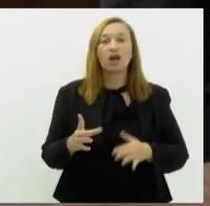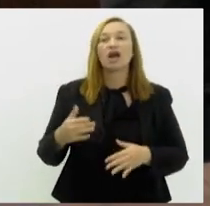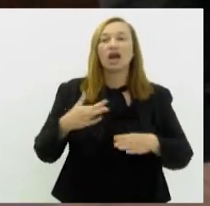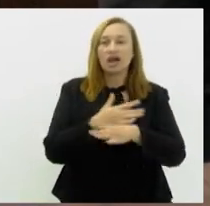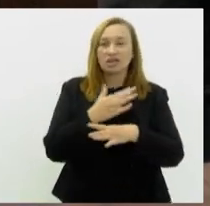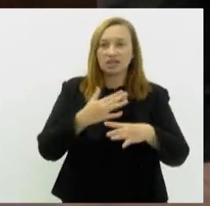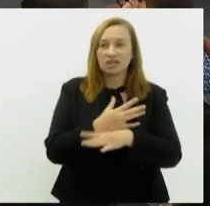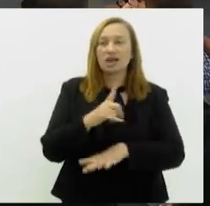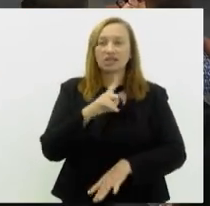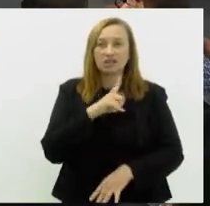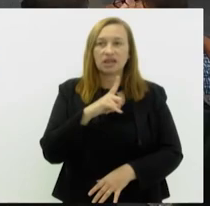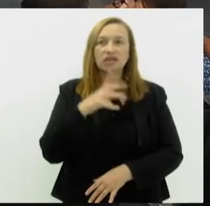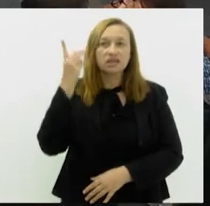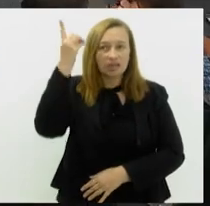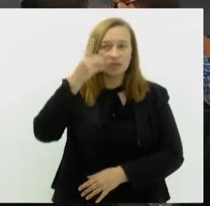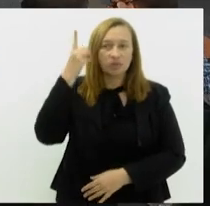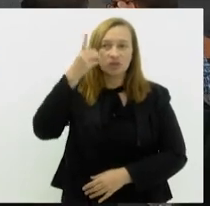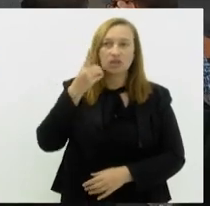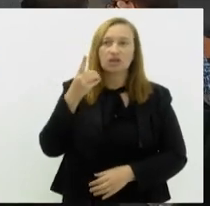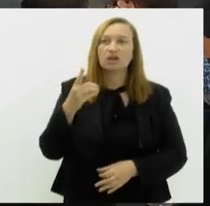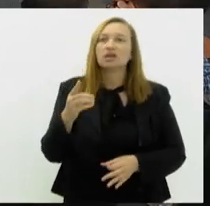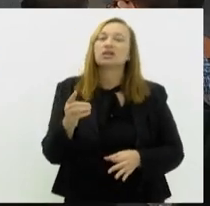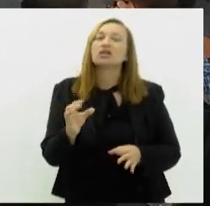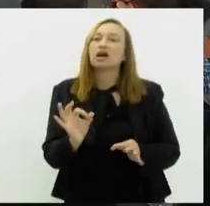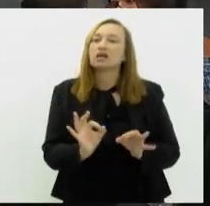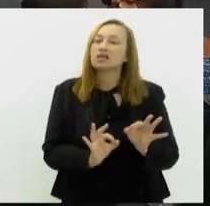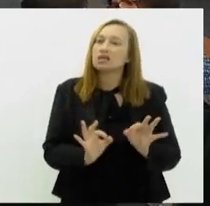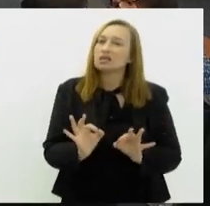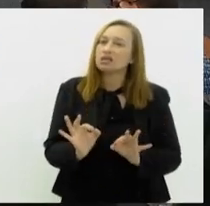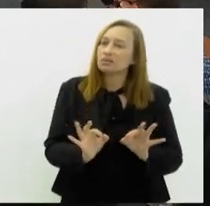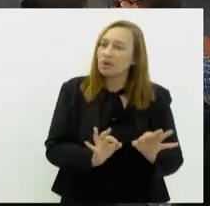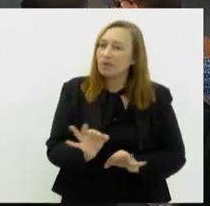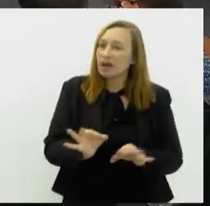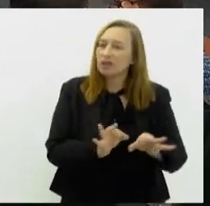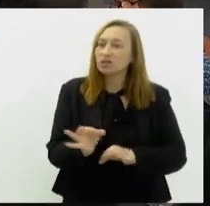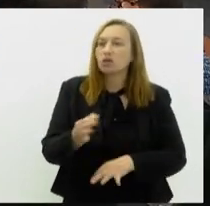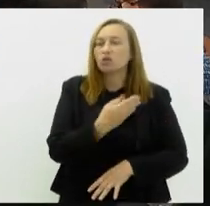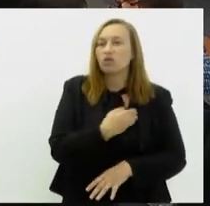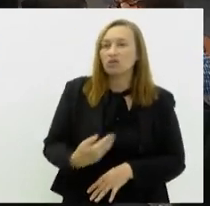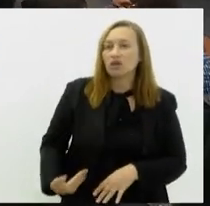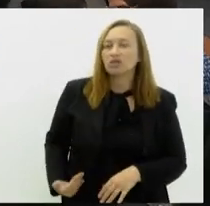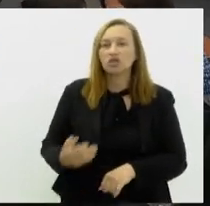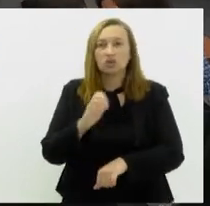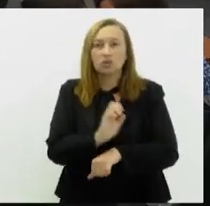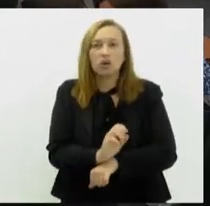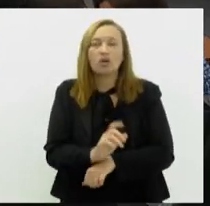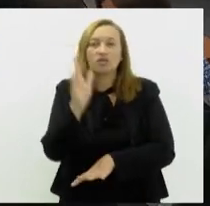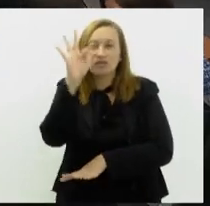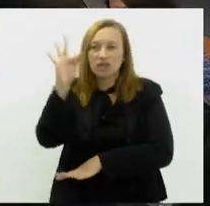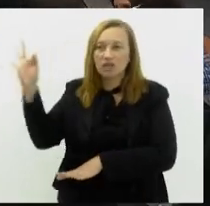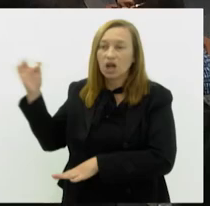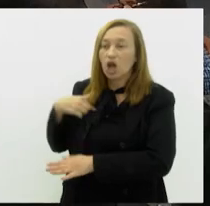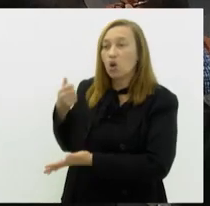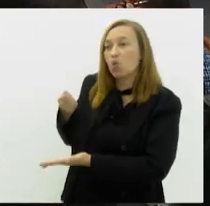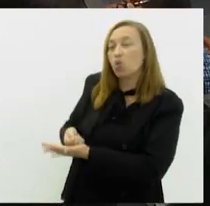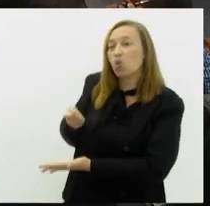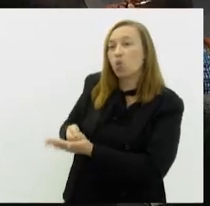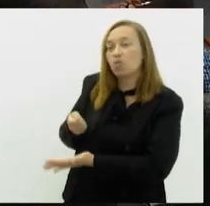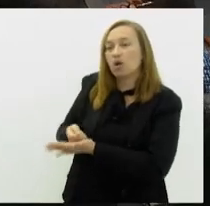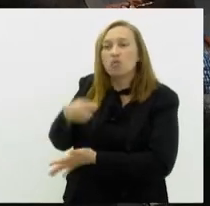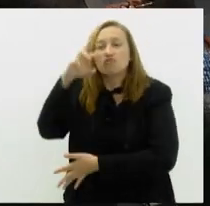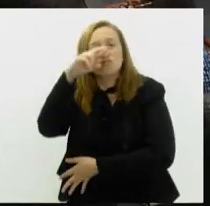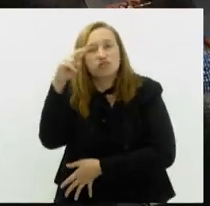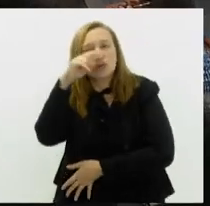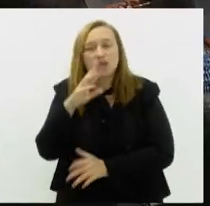se articulando com o governo federal, com o governo estadual. Então, estive na Secretaria Nacional de Defesa Civil, cobrei, oficiei, fiscalizei,